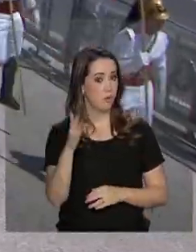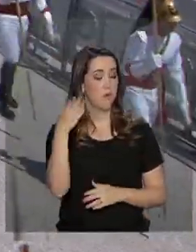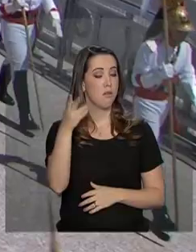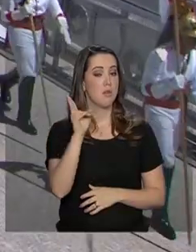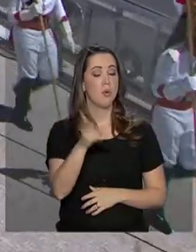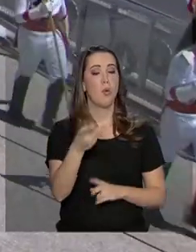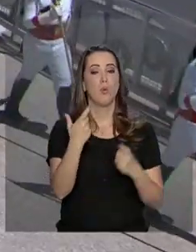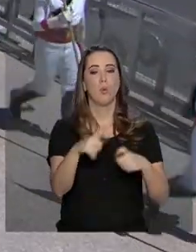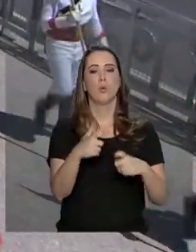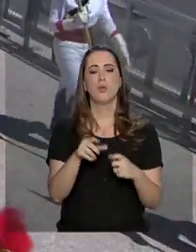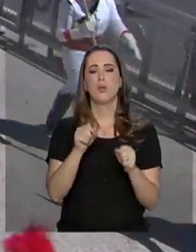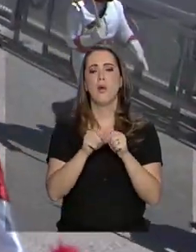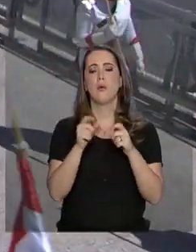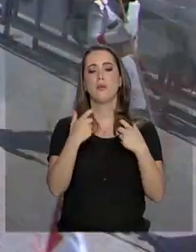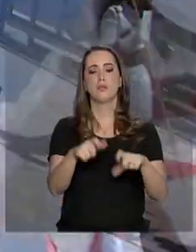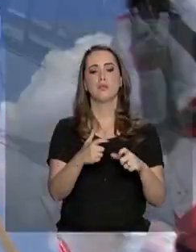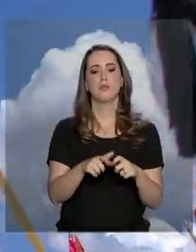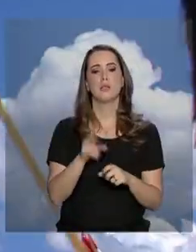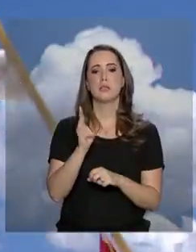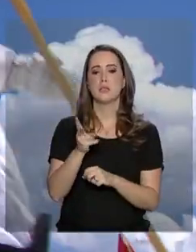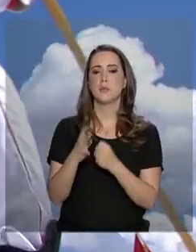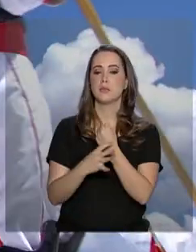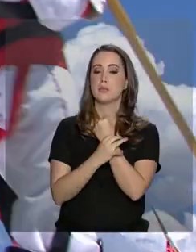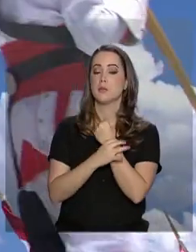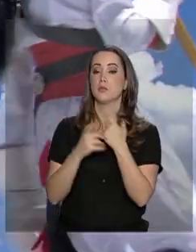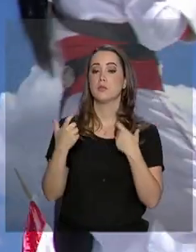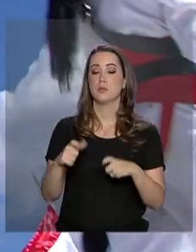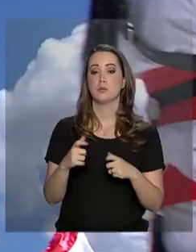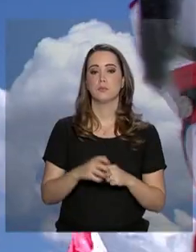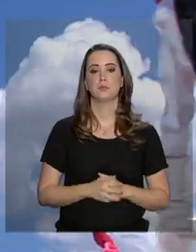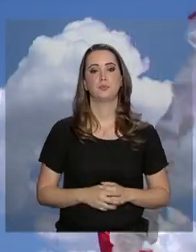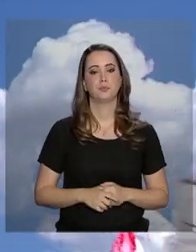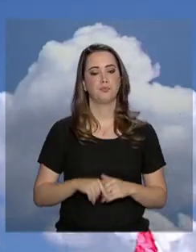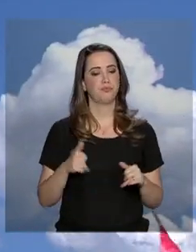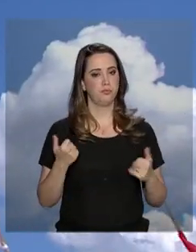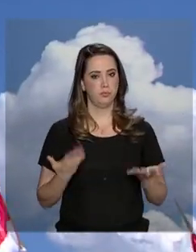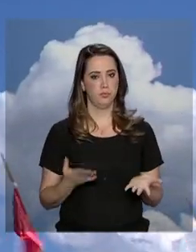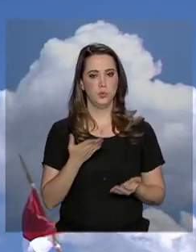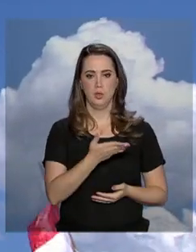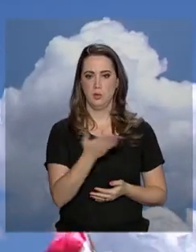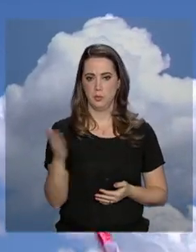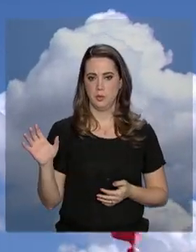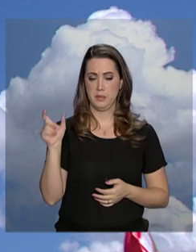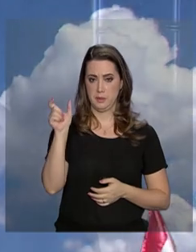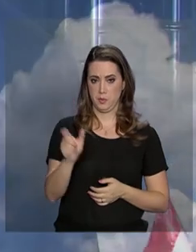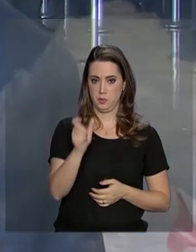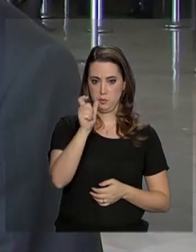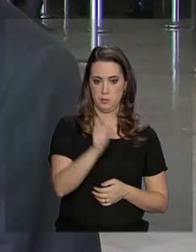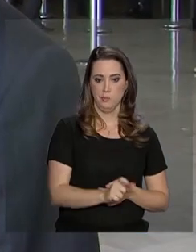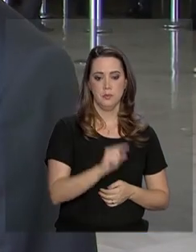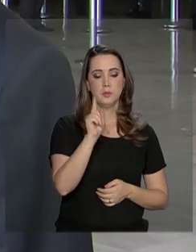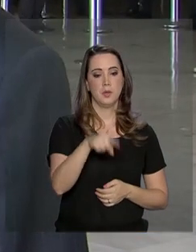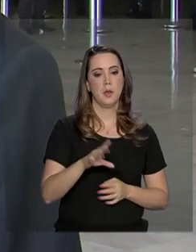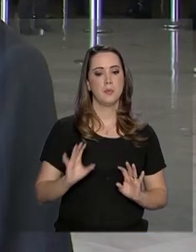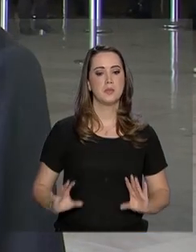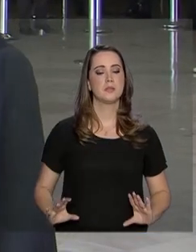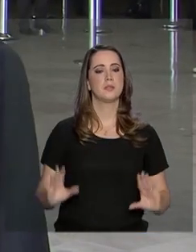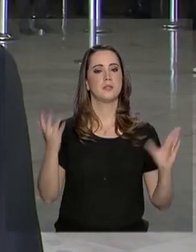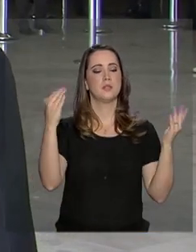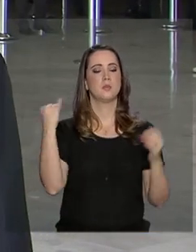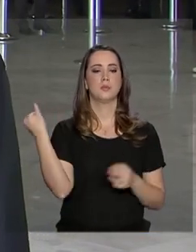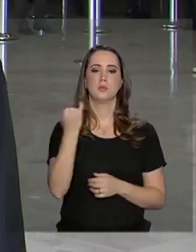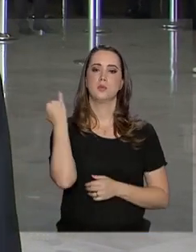por fazer a segurança ostensiva do palácio então para esse soldado é uma cerimônia muito